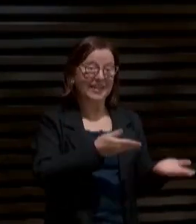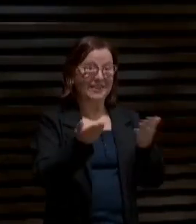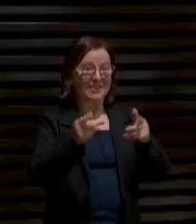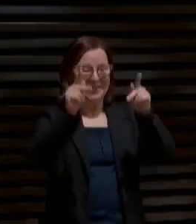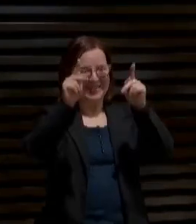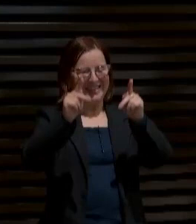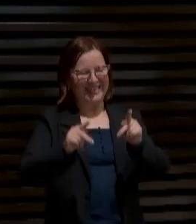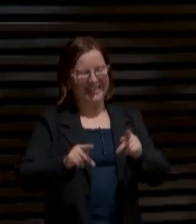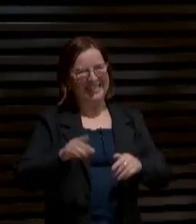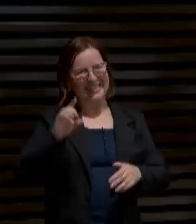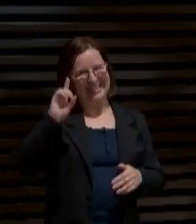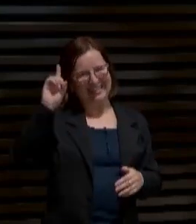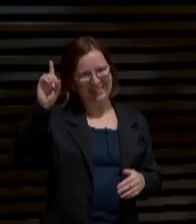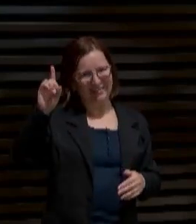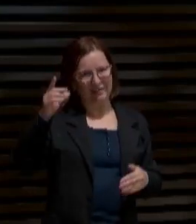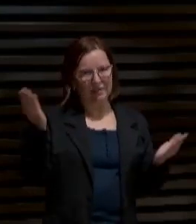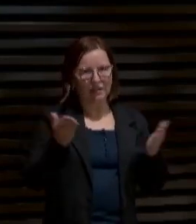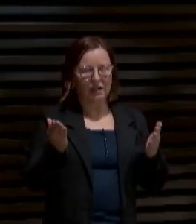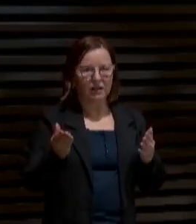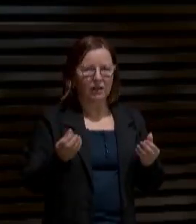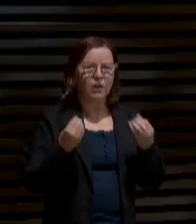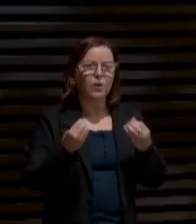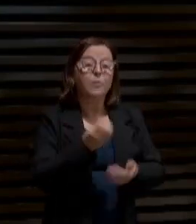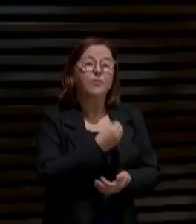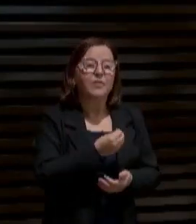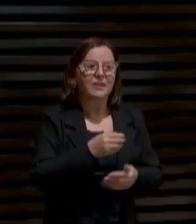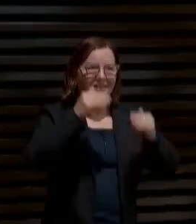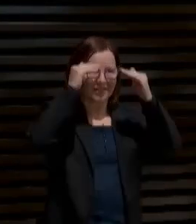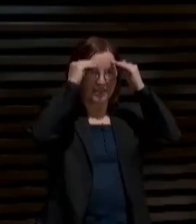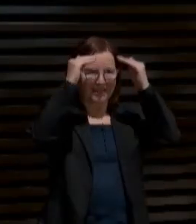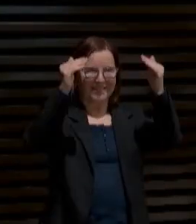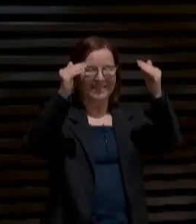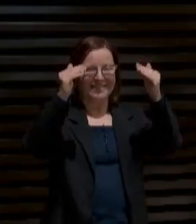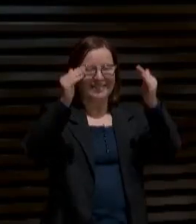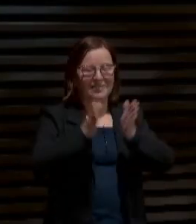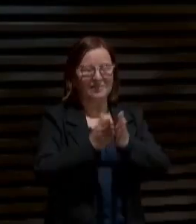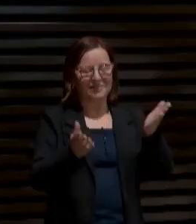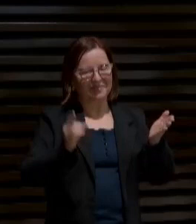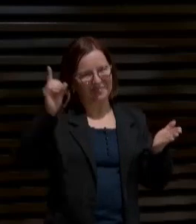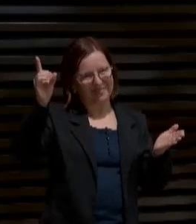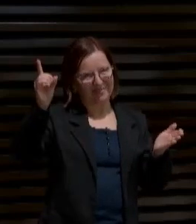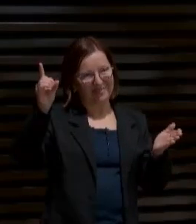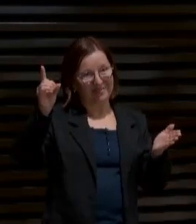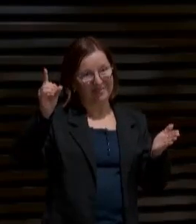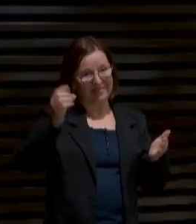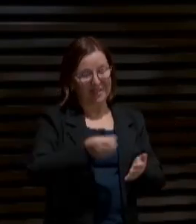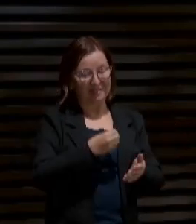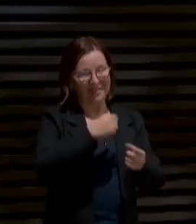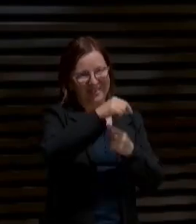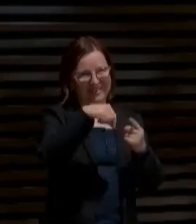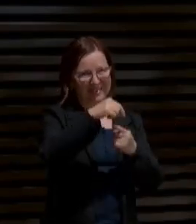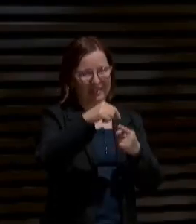E agora Como nós vamos viver em obediência a palavra de Deus em santidade